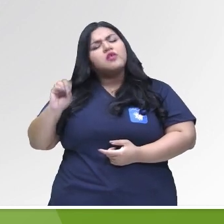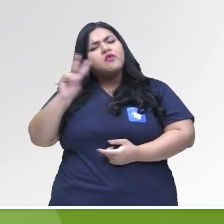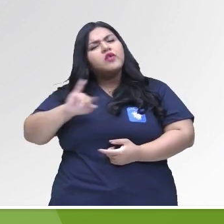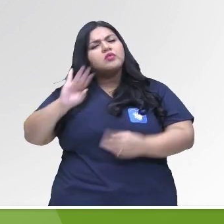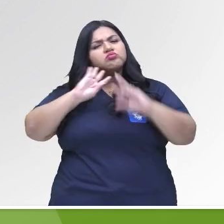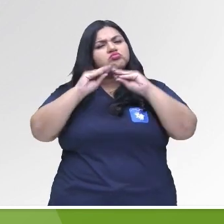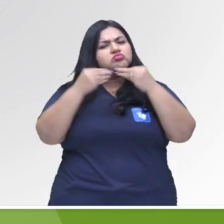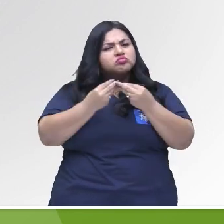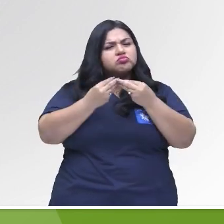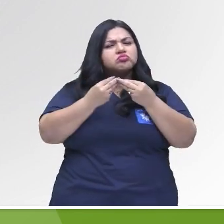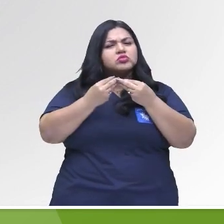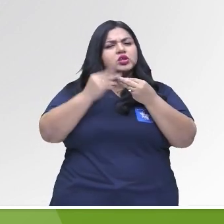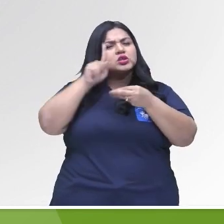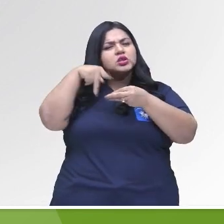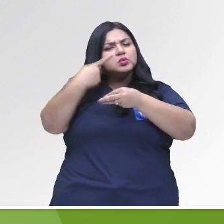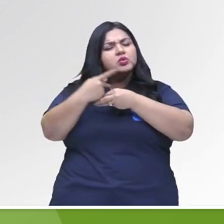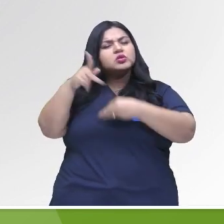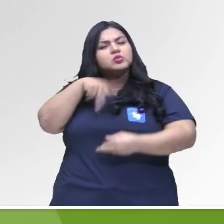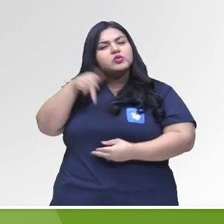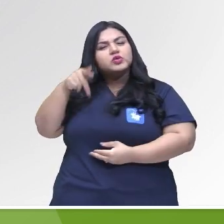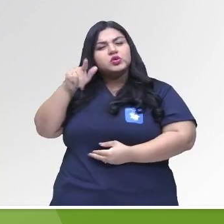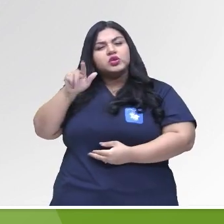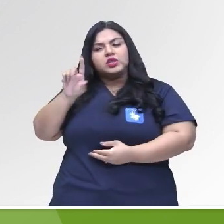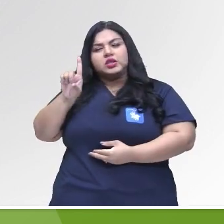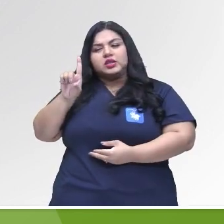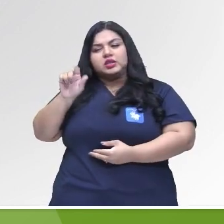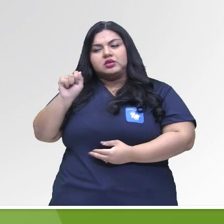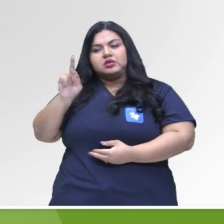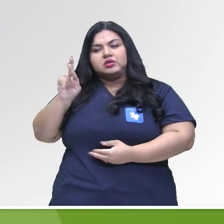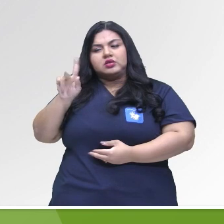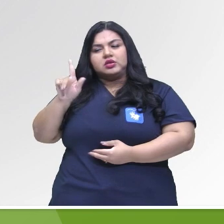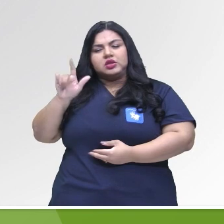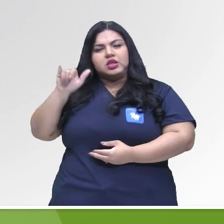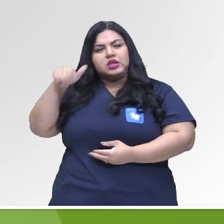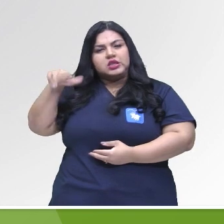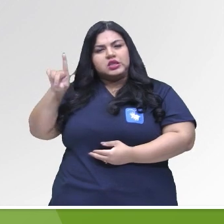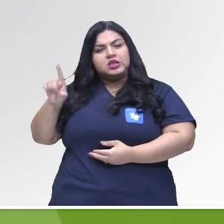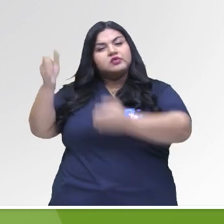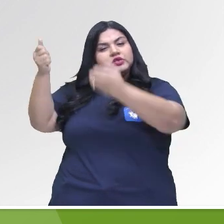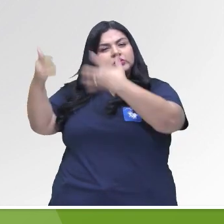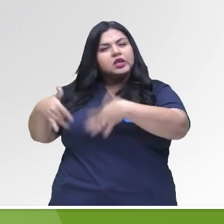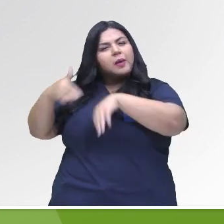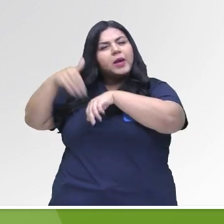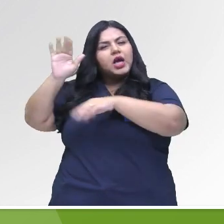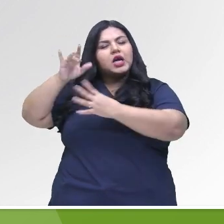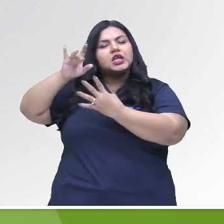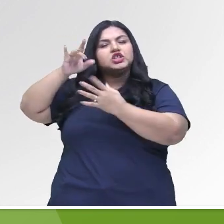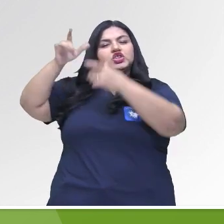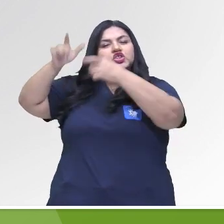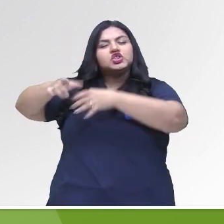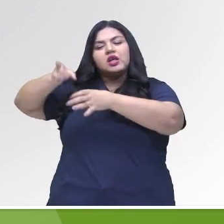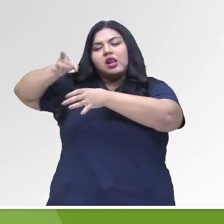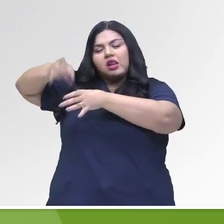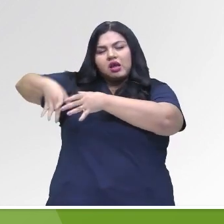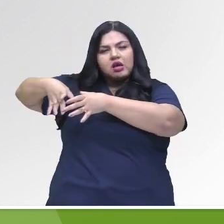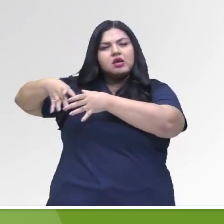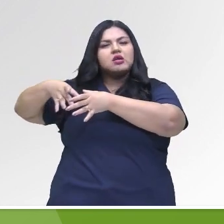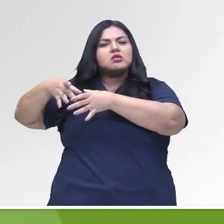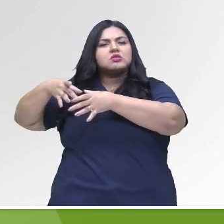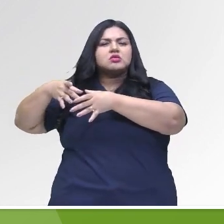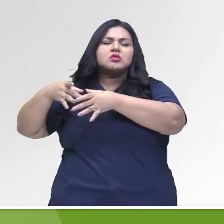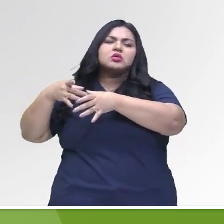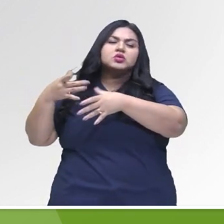aí depois a professora Darlinda vai falar um pouco sobre o lixo, vai fazer vocês pensarem um pouquinho sobre os